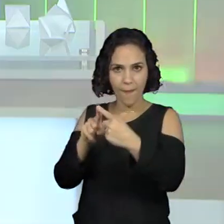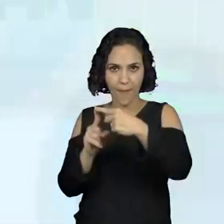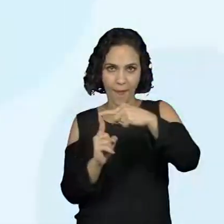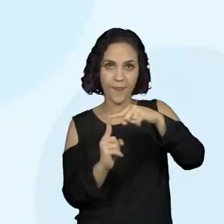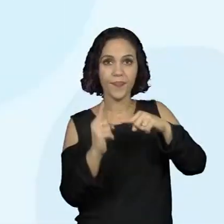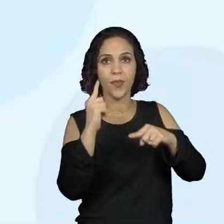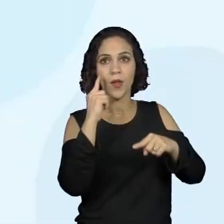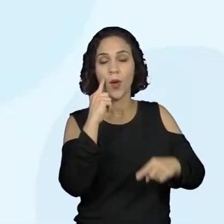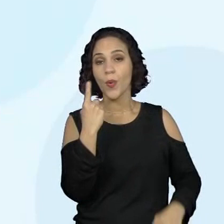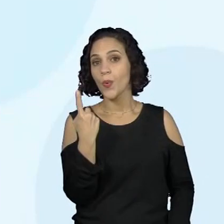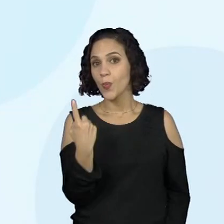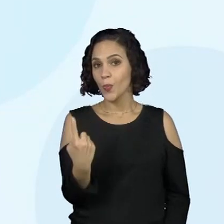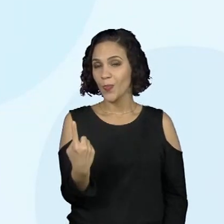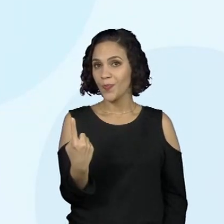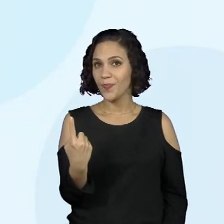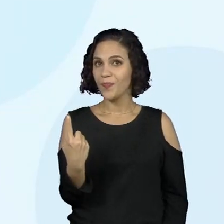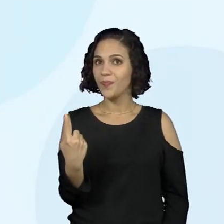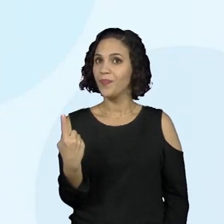1,